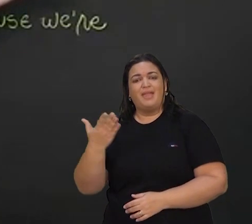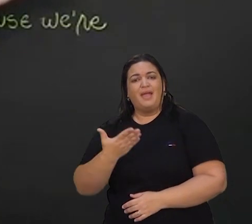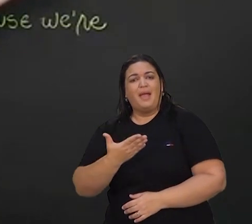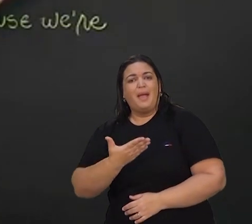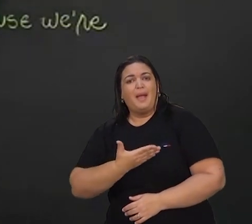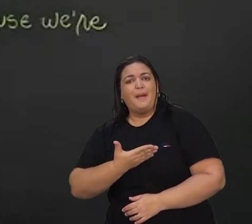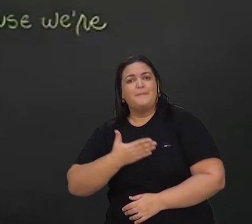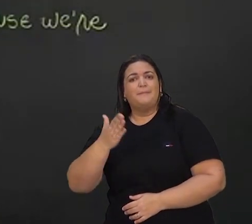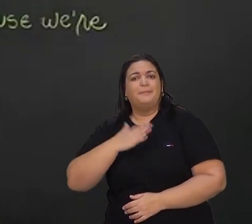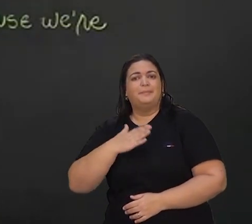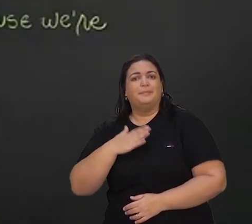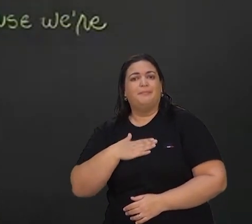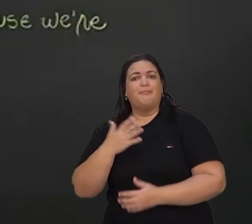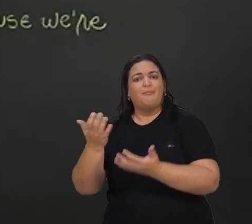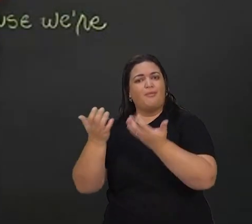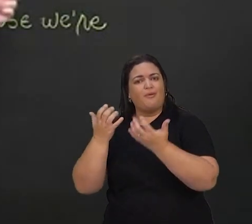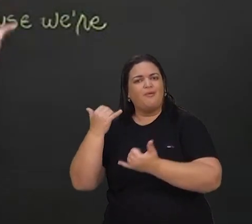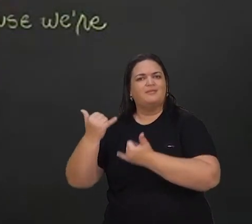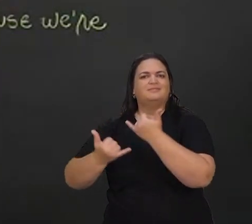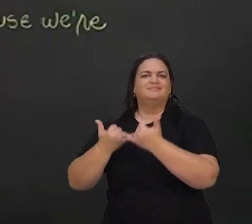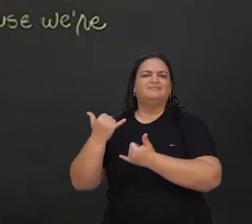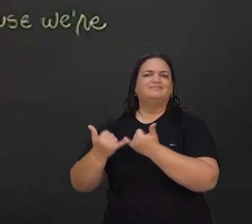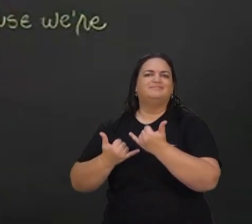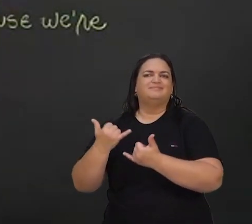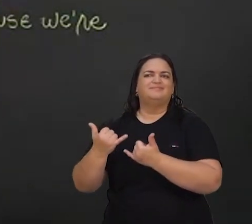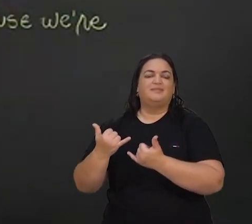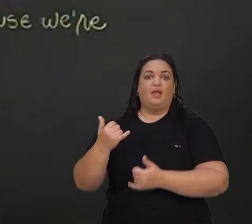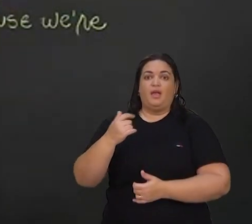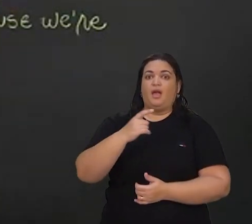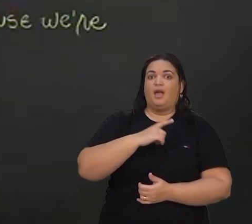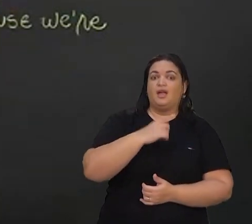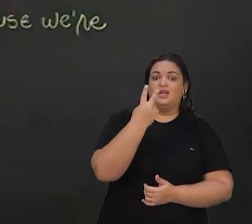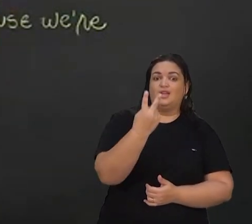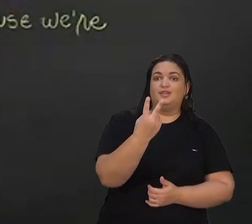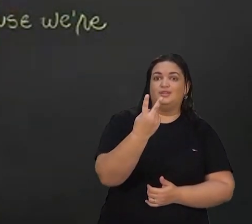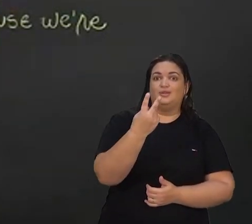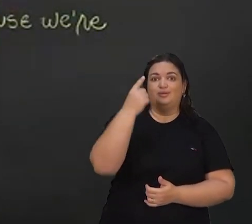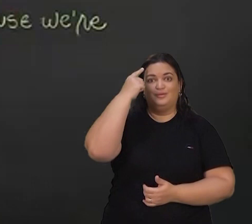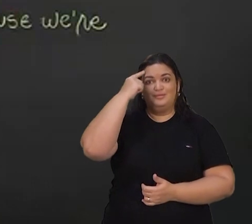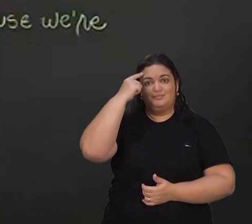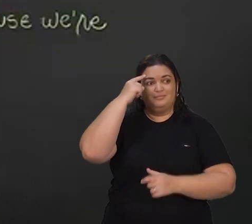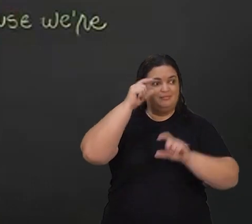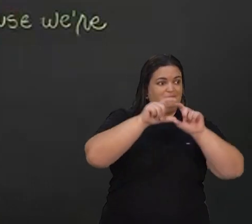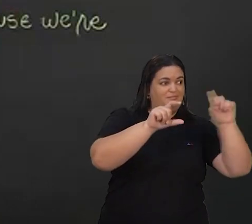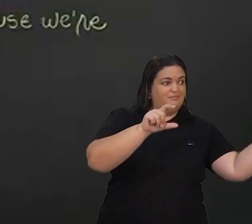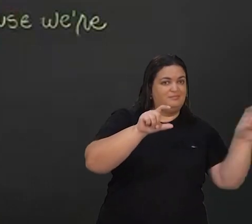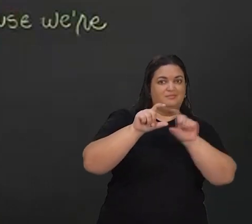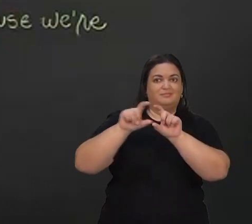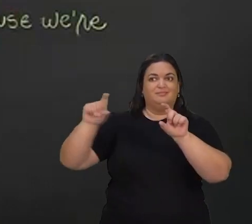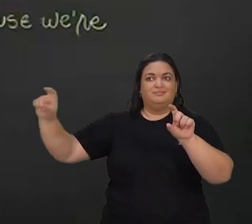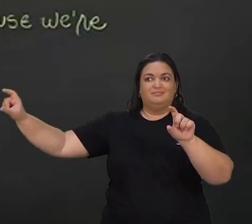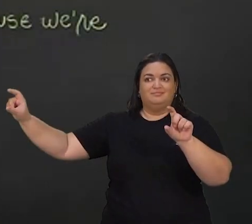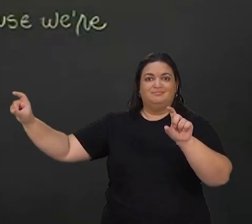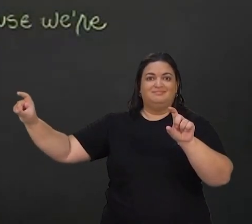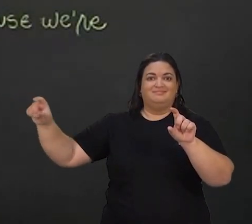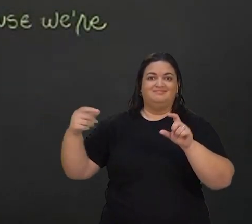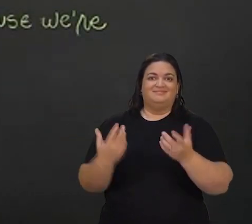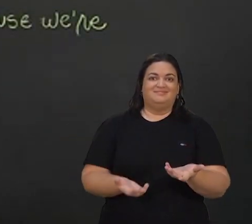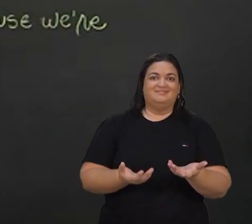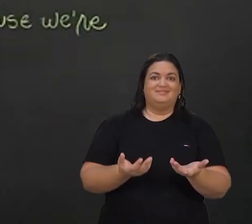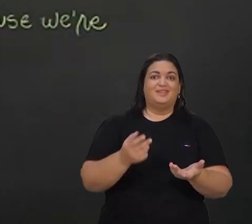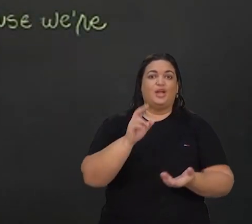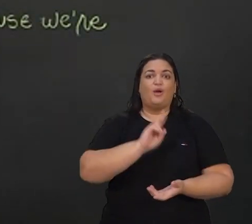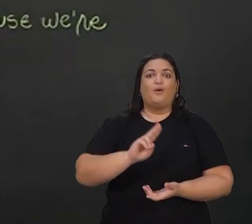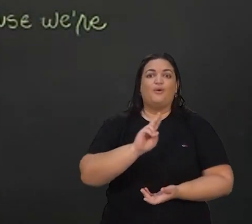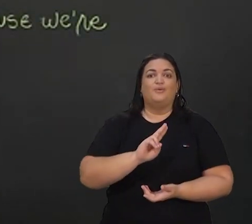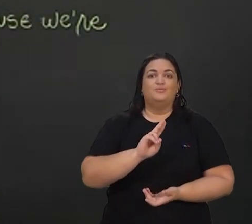play. Meu amigo quer brincar. Eu tenho duas ideias, elas estão contrastando. Eu quero fazer uma coisa, meu amigo